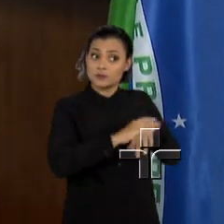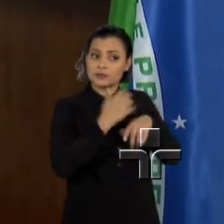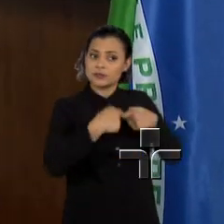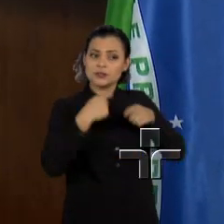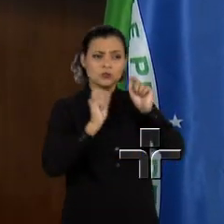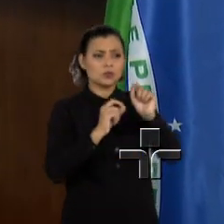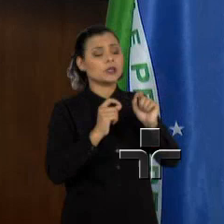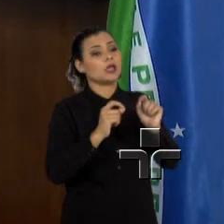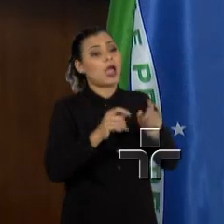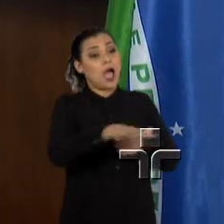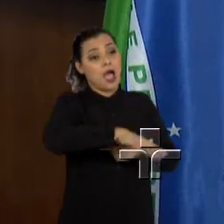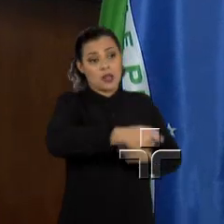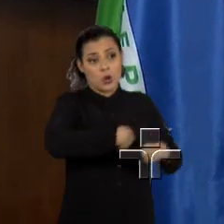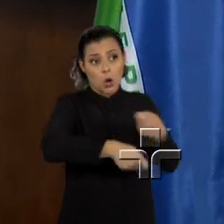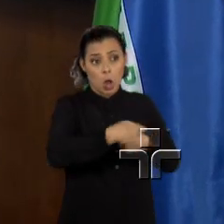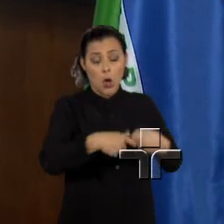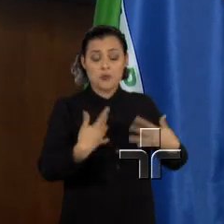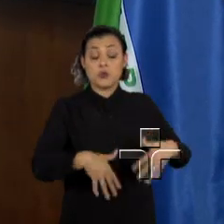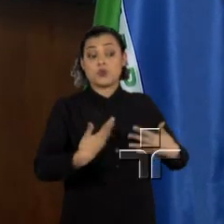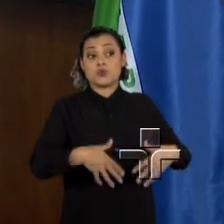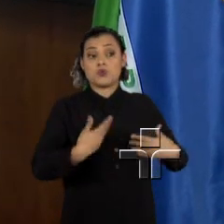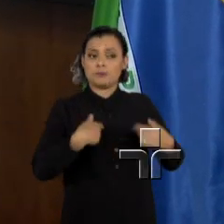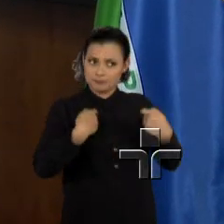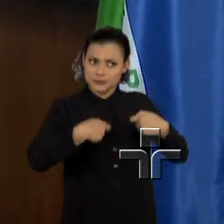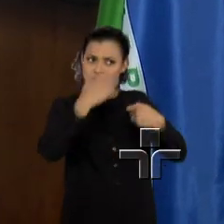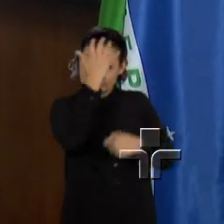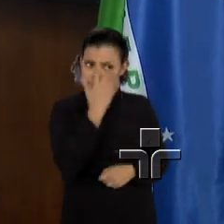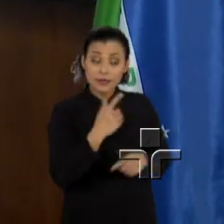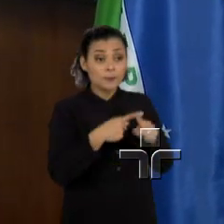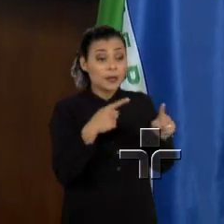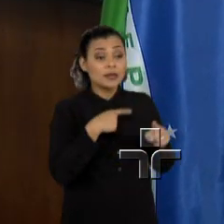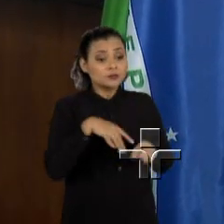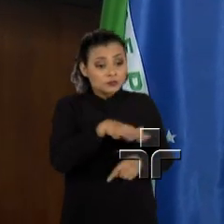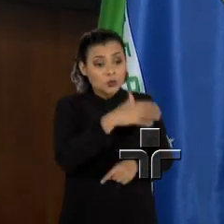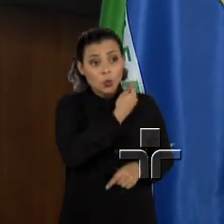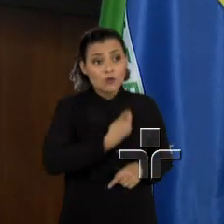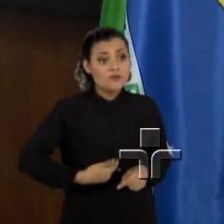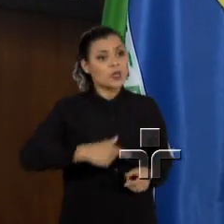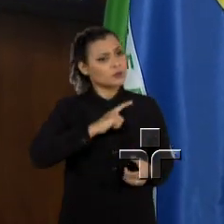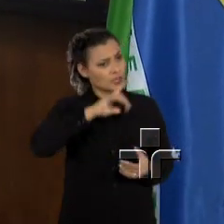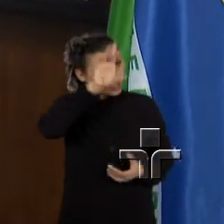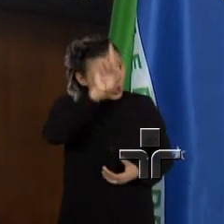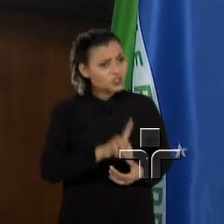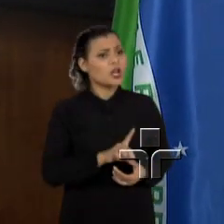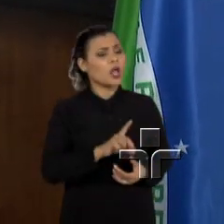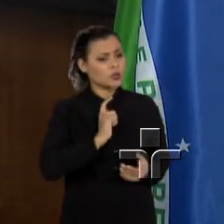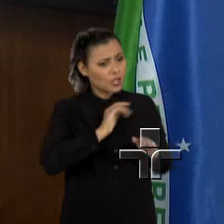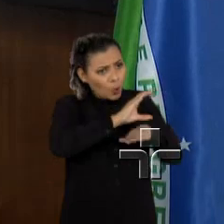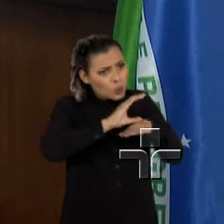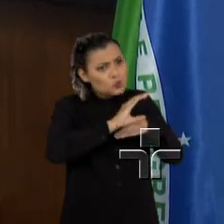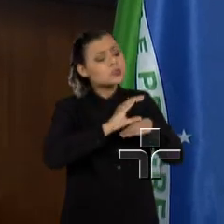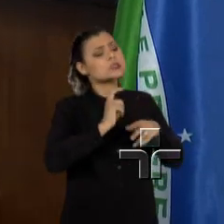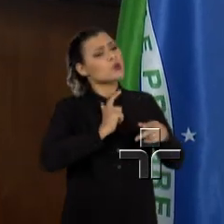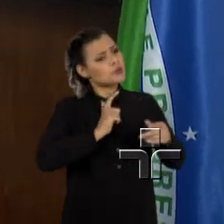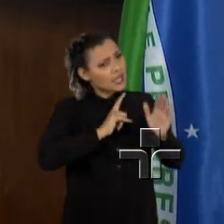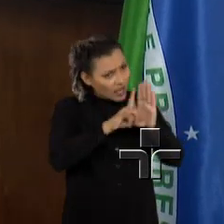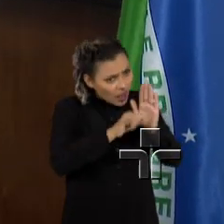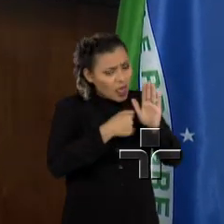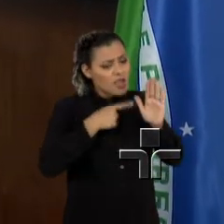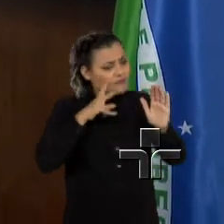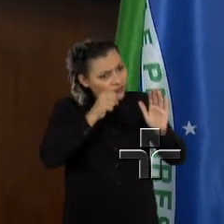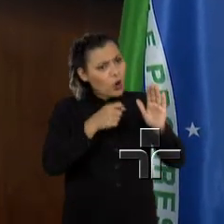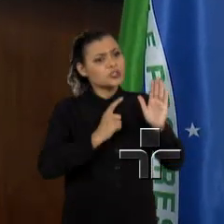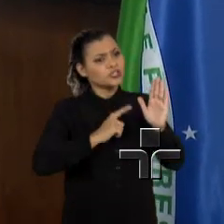os argumentos econômicos, são argumentos para serem levados a sério, mas no quadro de um Estado de Direito, que tem Constituição, que tem legislação, que